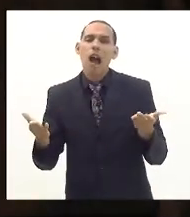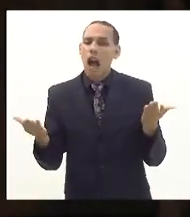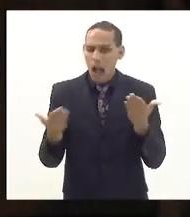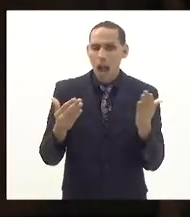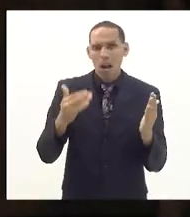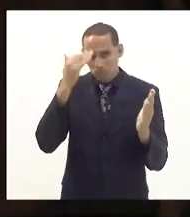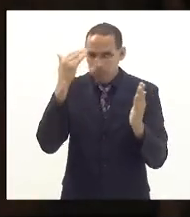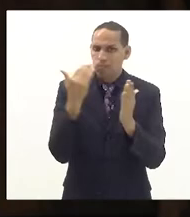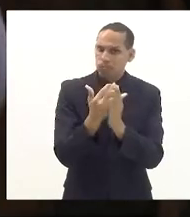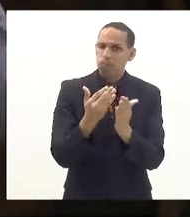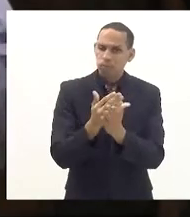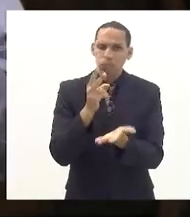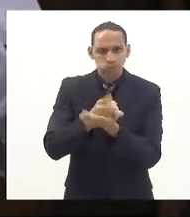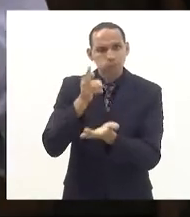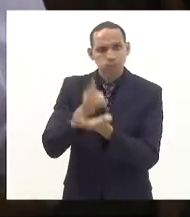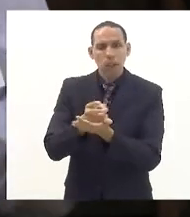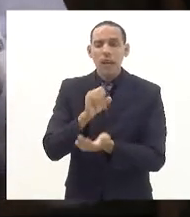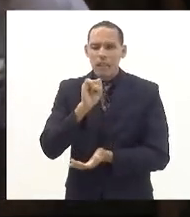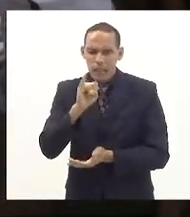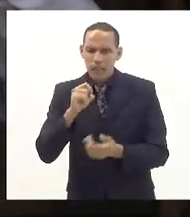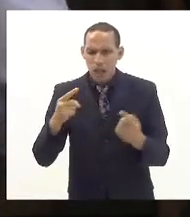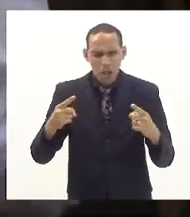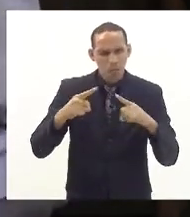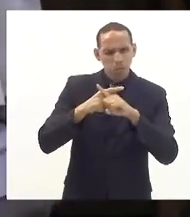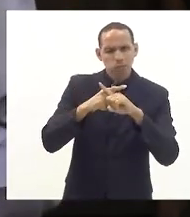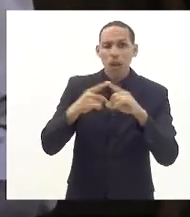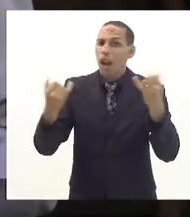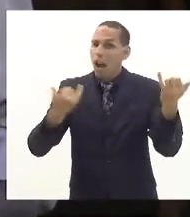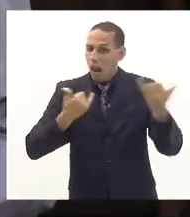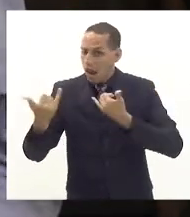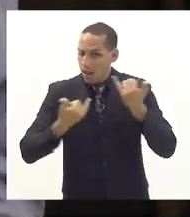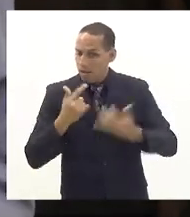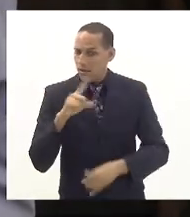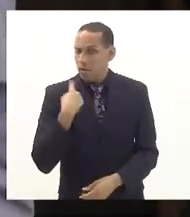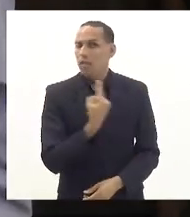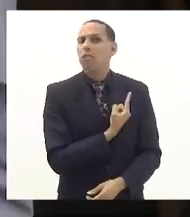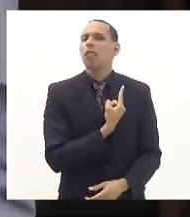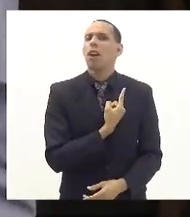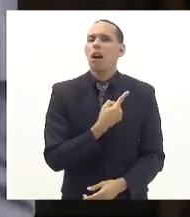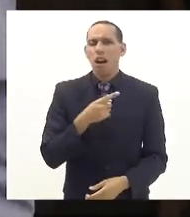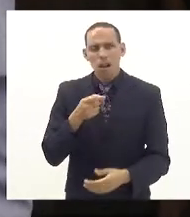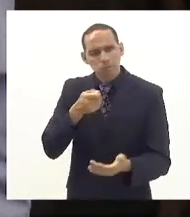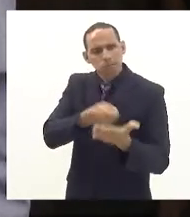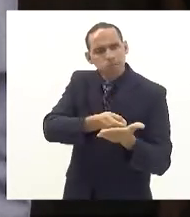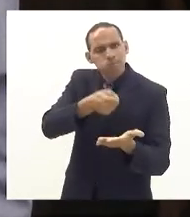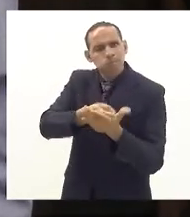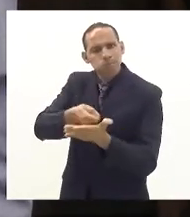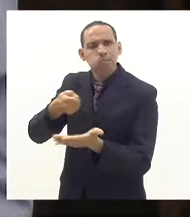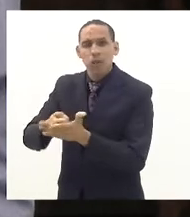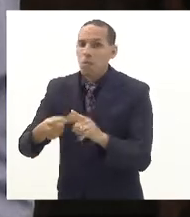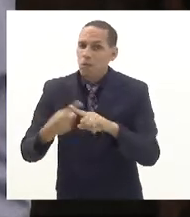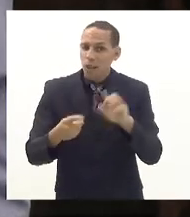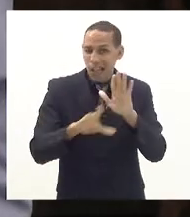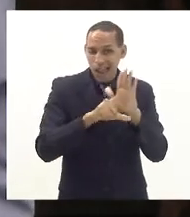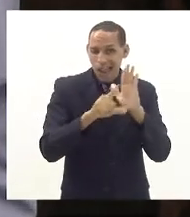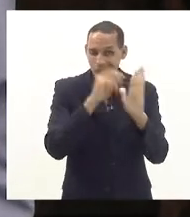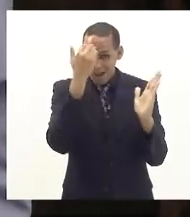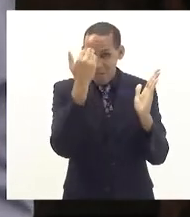sendo cumprida. Qualquer coisa em contrário, comuniquem a nós, que a gente vai em cima, porque uma lei tem que